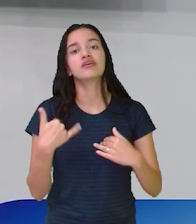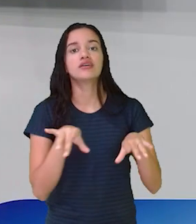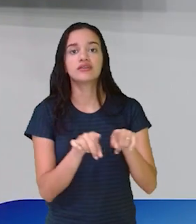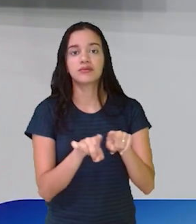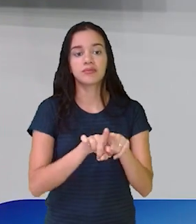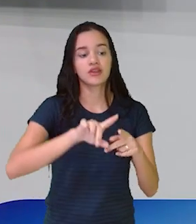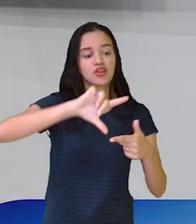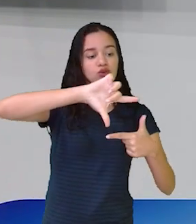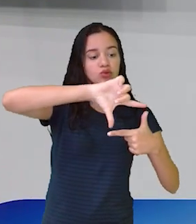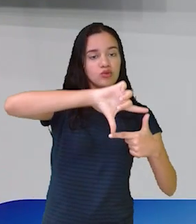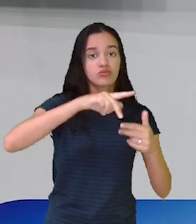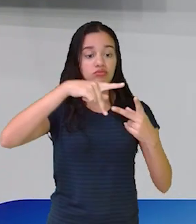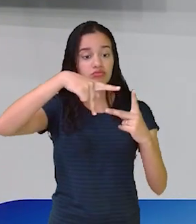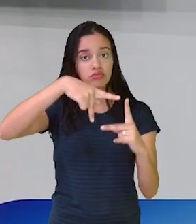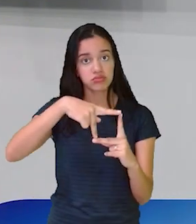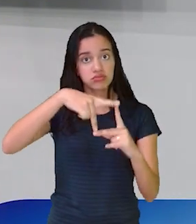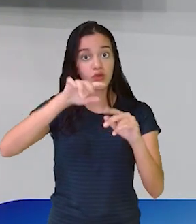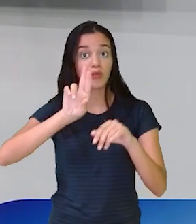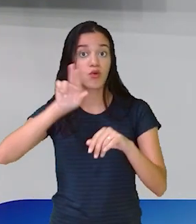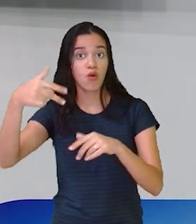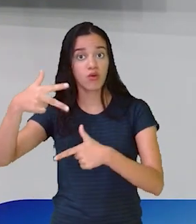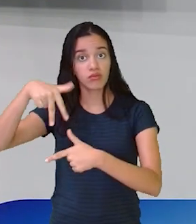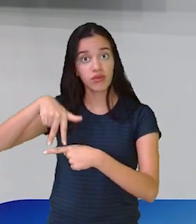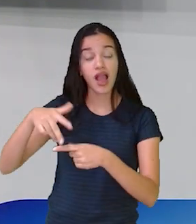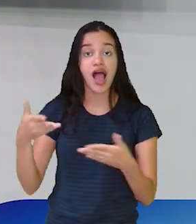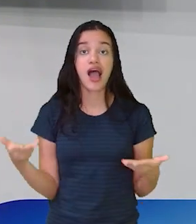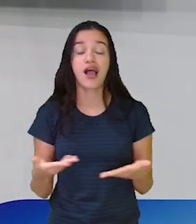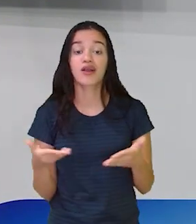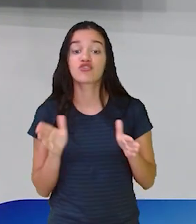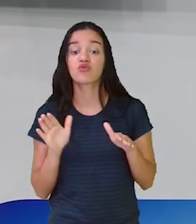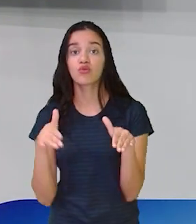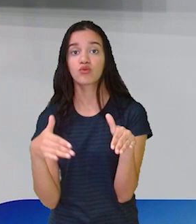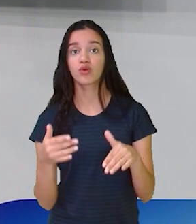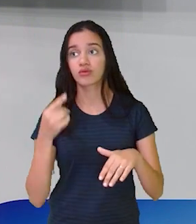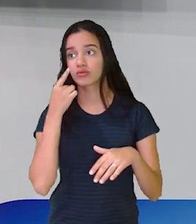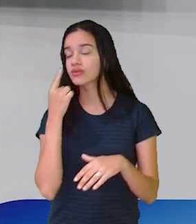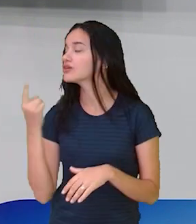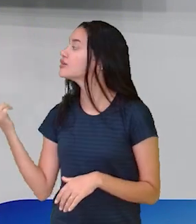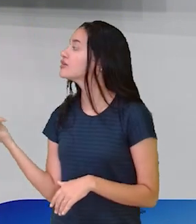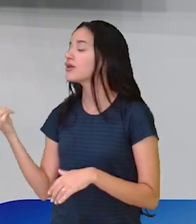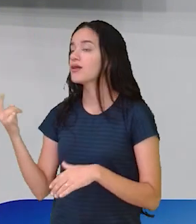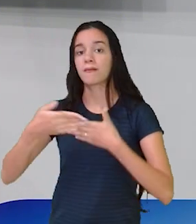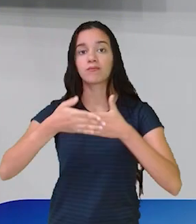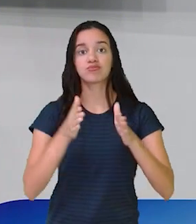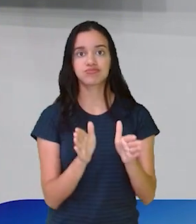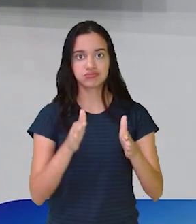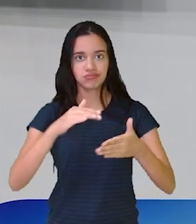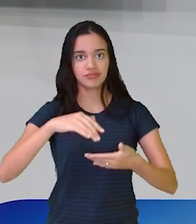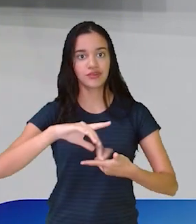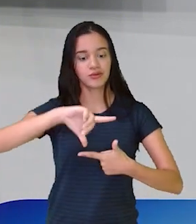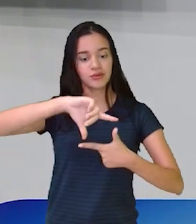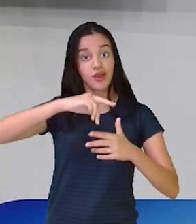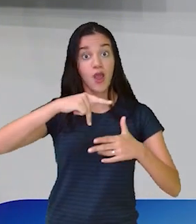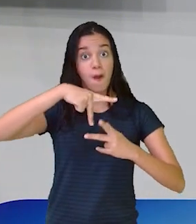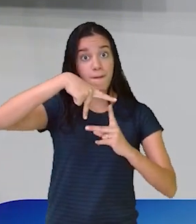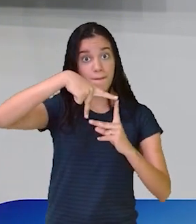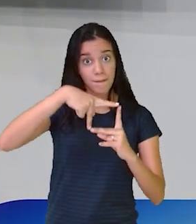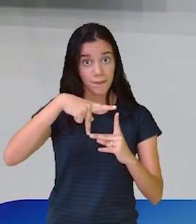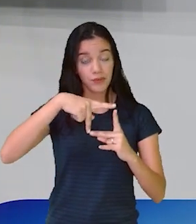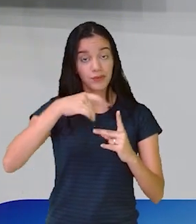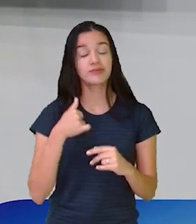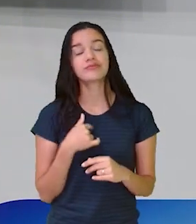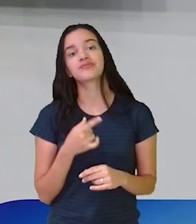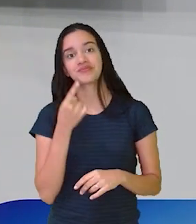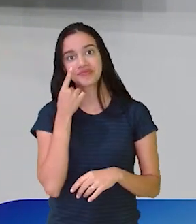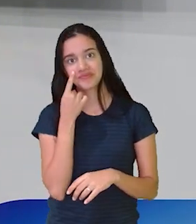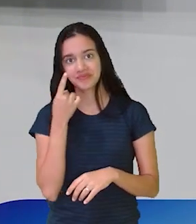cubos, cilindros ou pirâmides. Eu vou focar em cubo e eu acho que eu tenho paralelepípedo também,